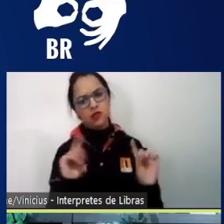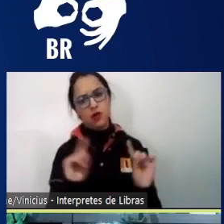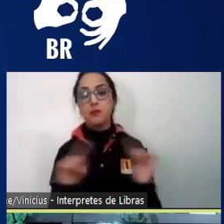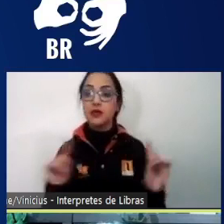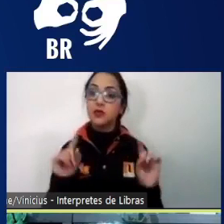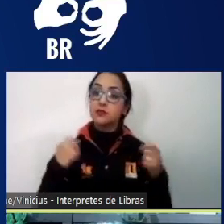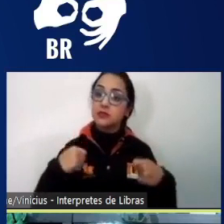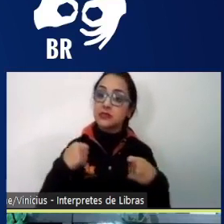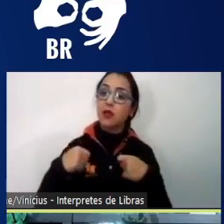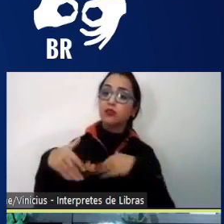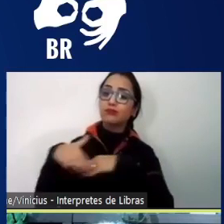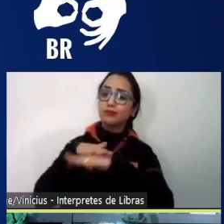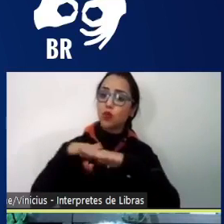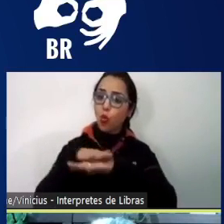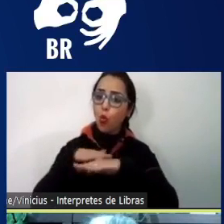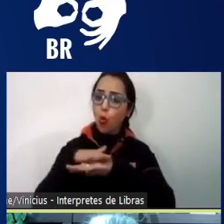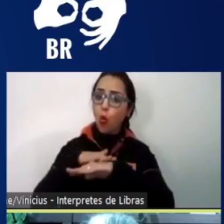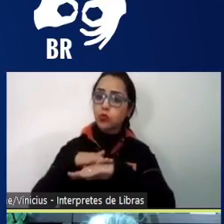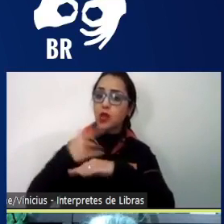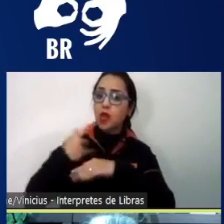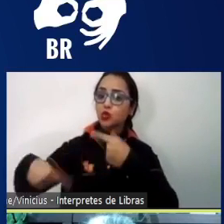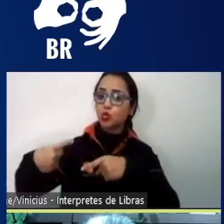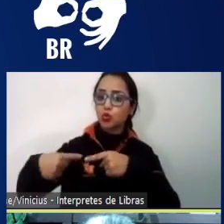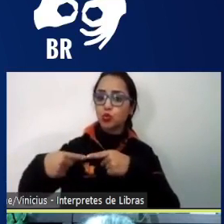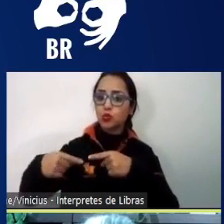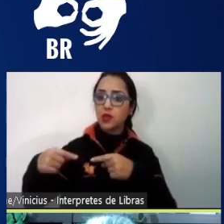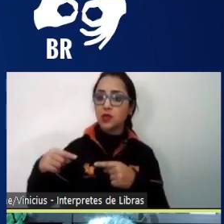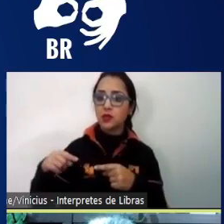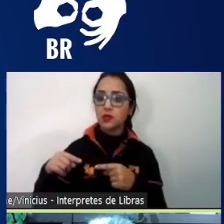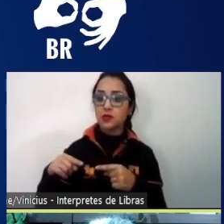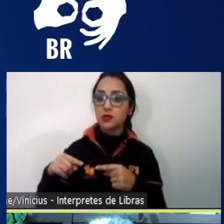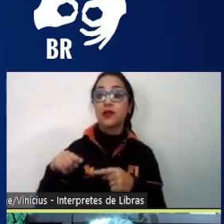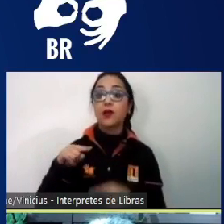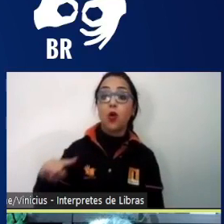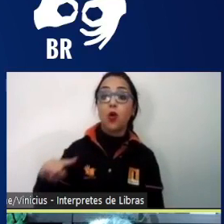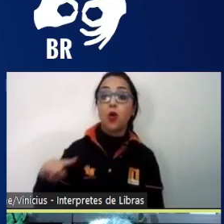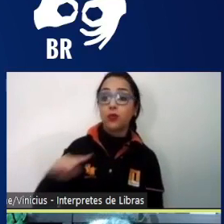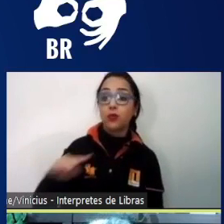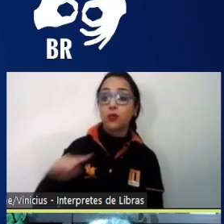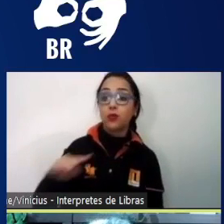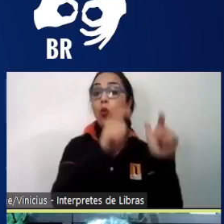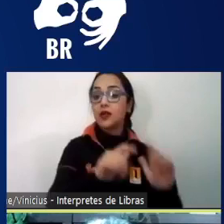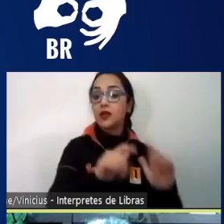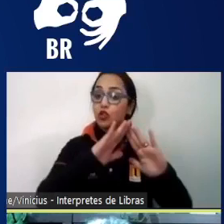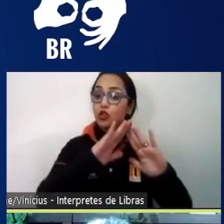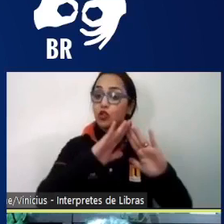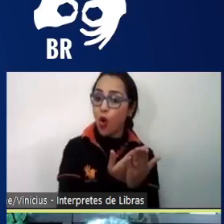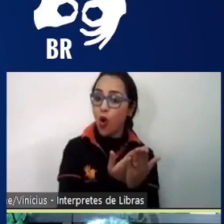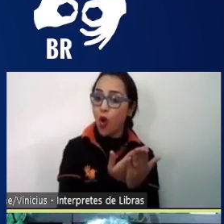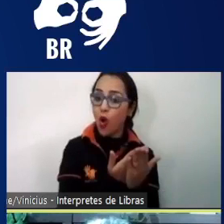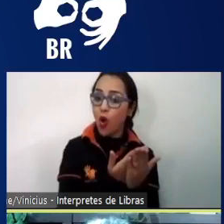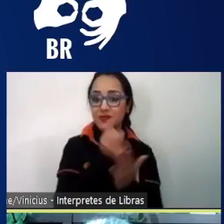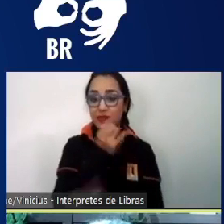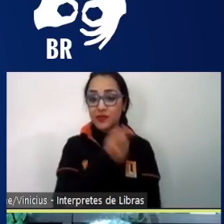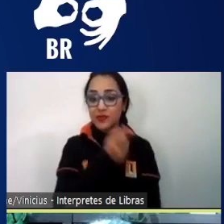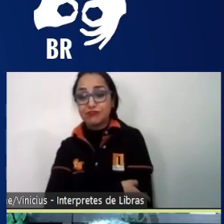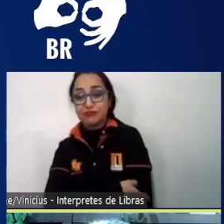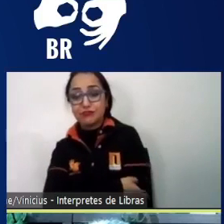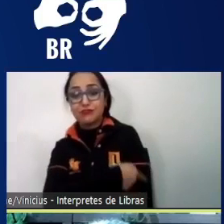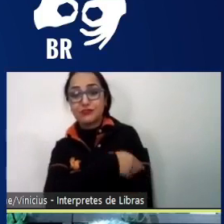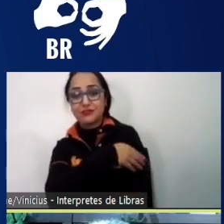essa discussão, meus caros e minhas caras, nas escolas, iniciando pela educação infantil,